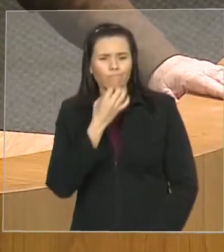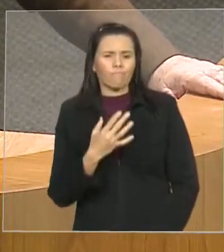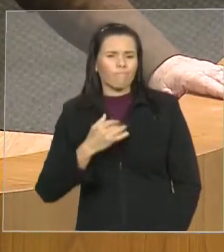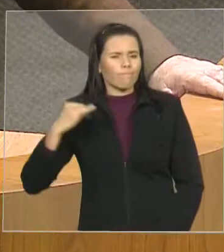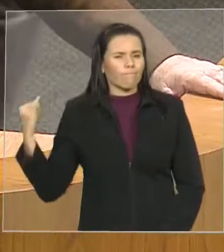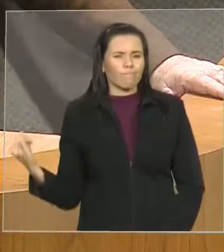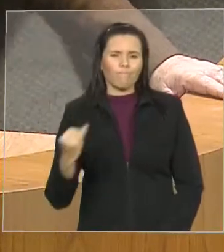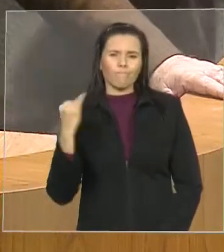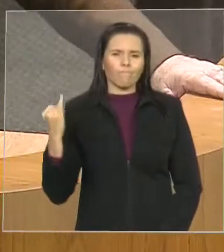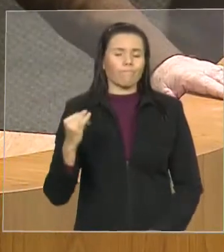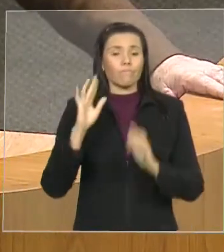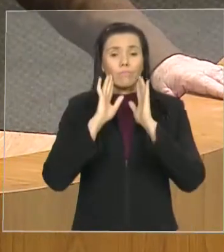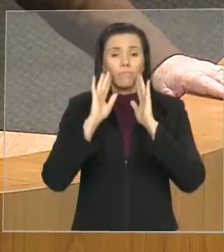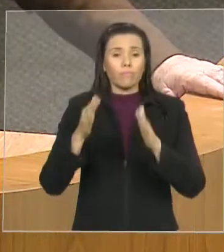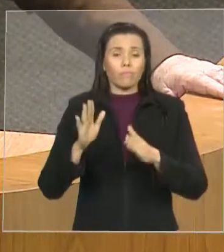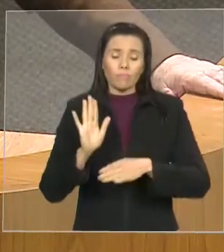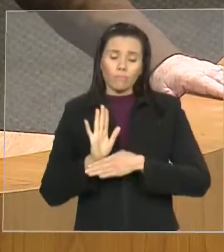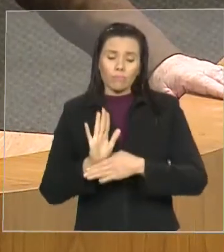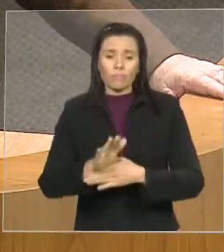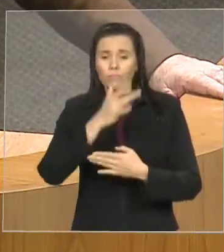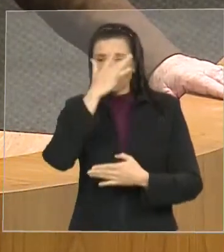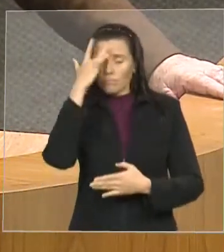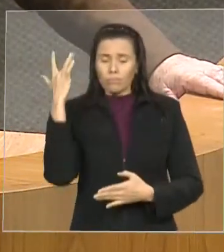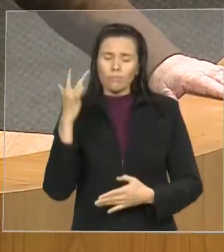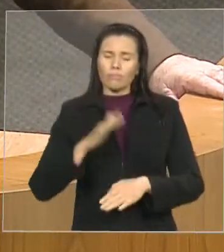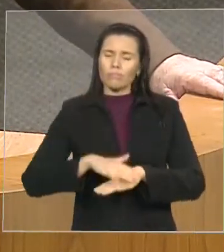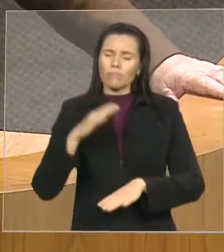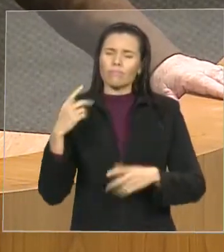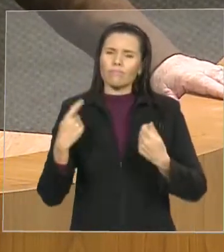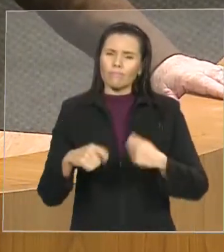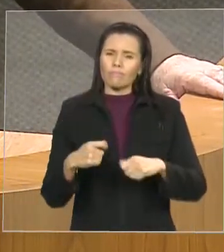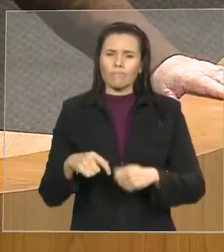que mais necessitam nesta cidade e